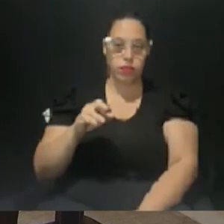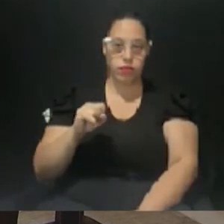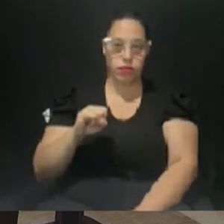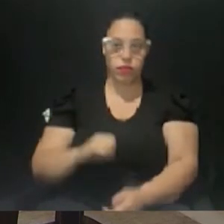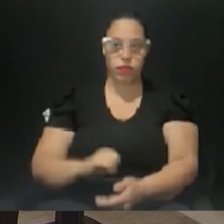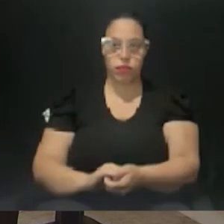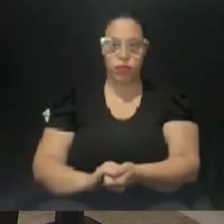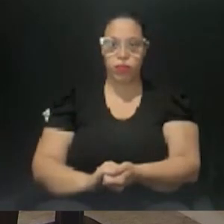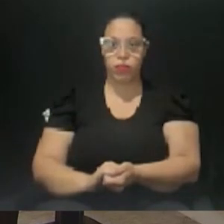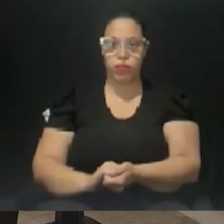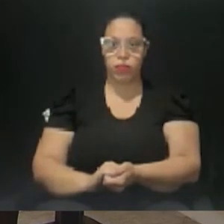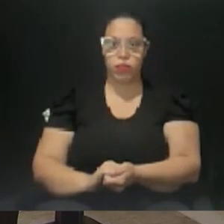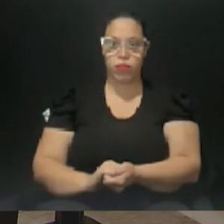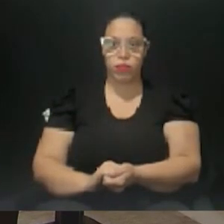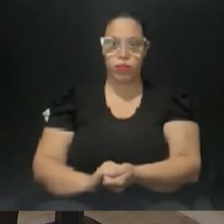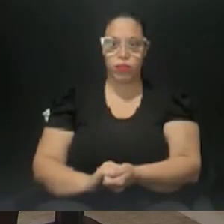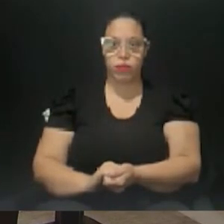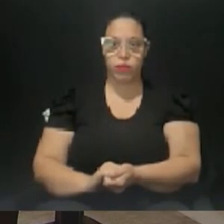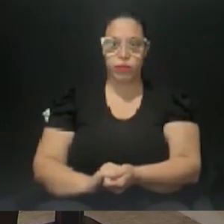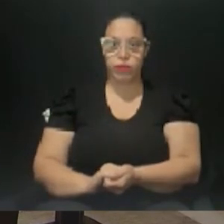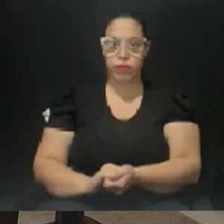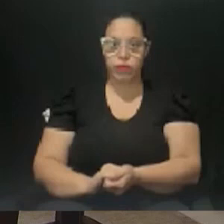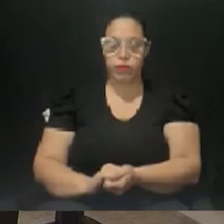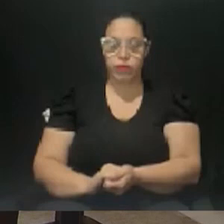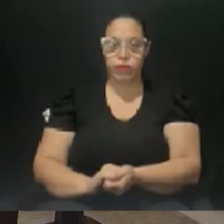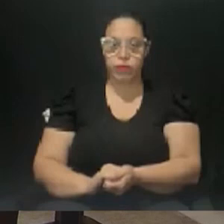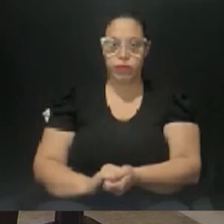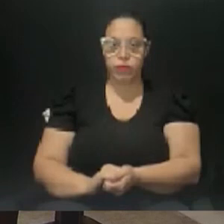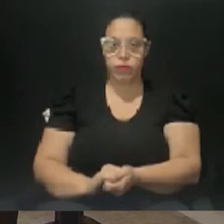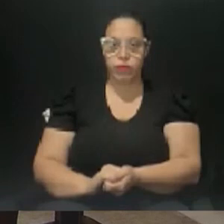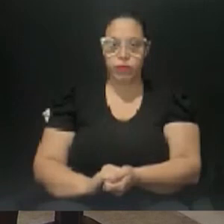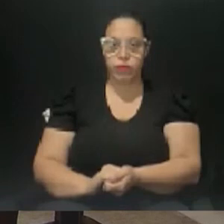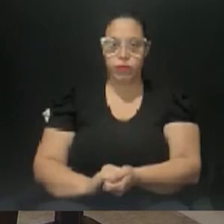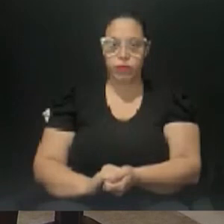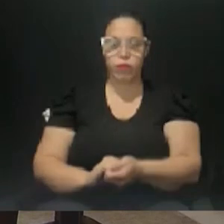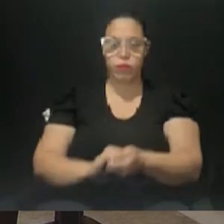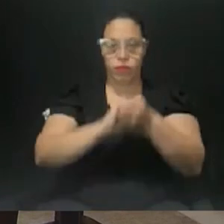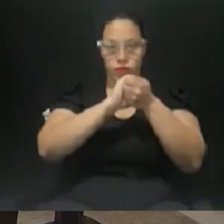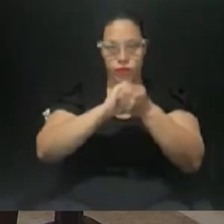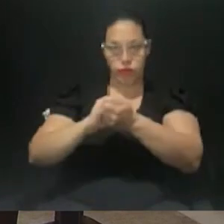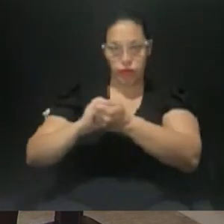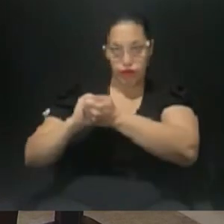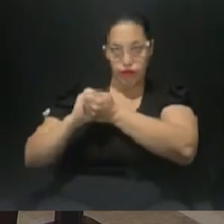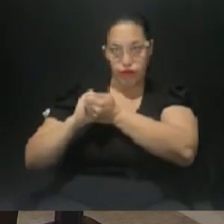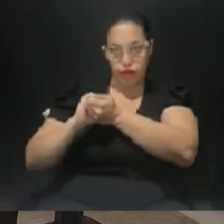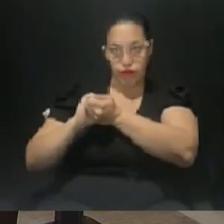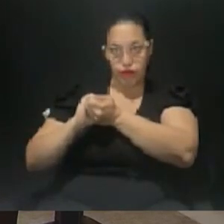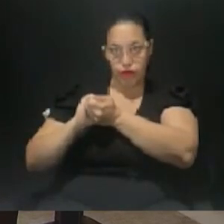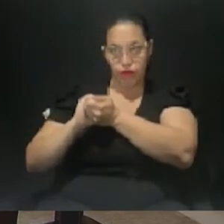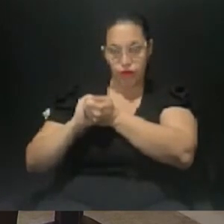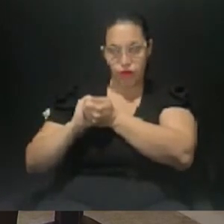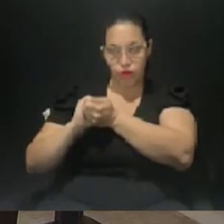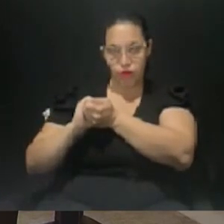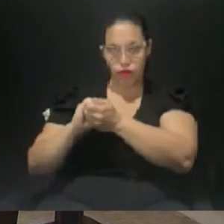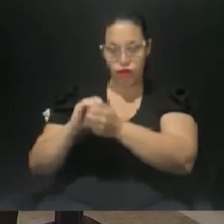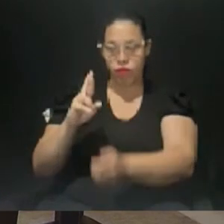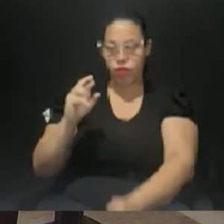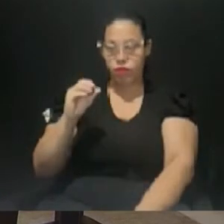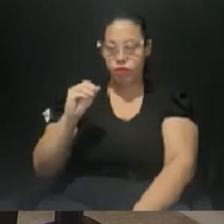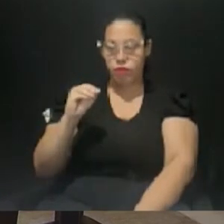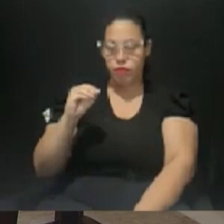Então, Espaguete e Tênis Clube. Legal. Quero cumprimentar, já anunciado aqui, o